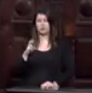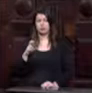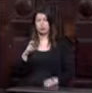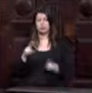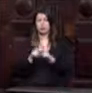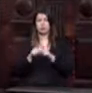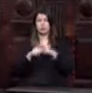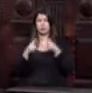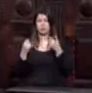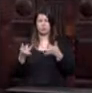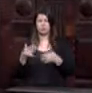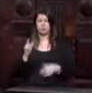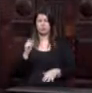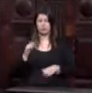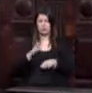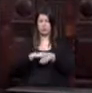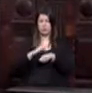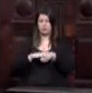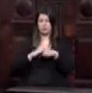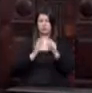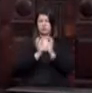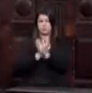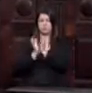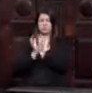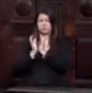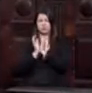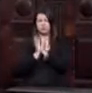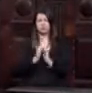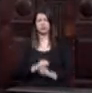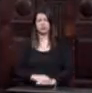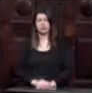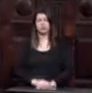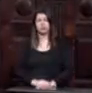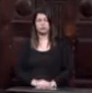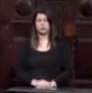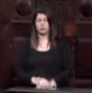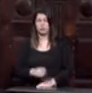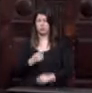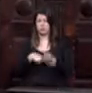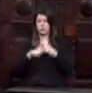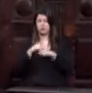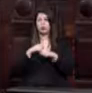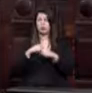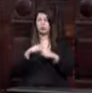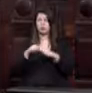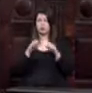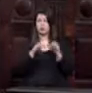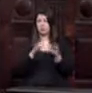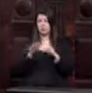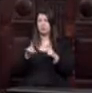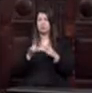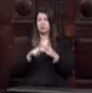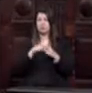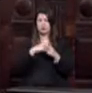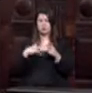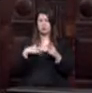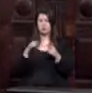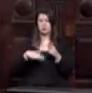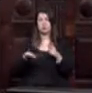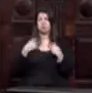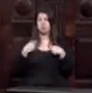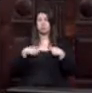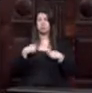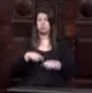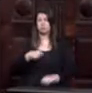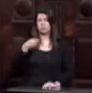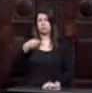couber o artigo com o seguinte conteúdo: os investimentos com saúde e educação deverão